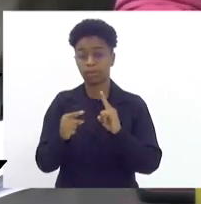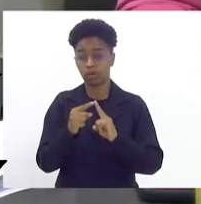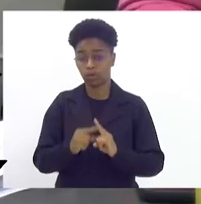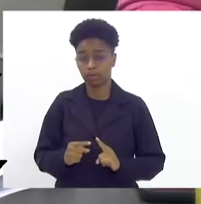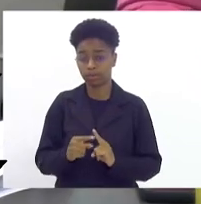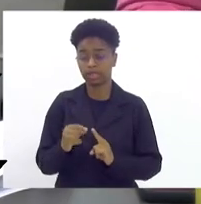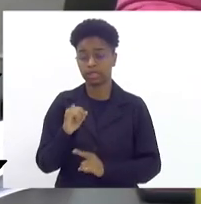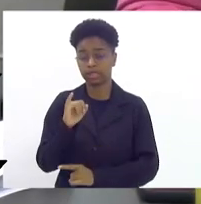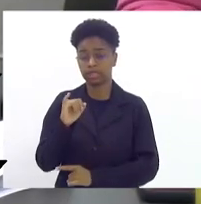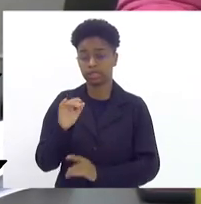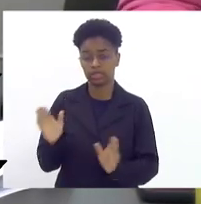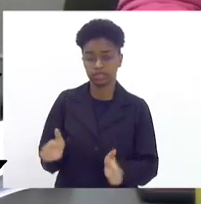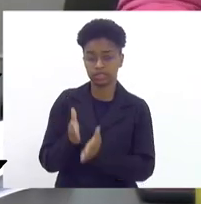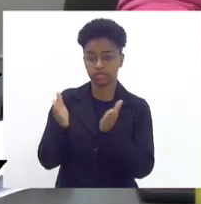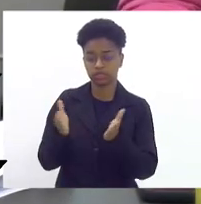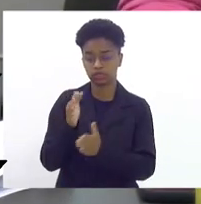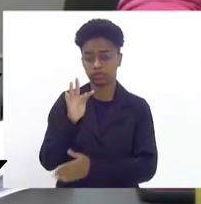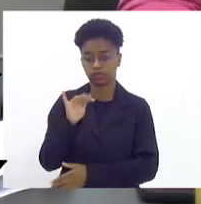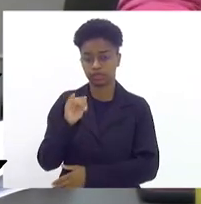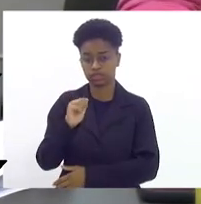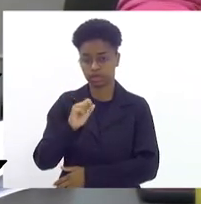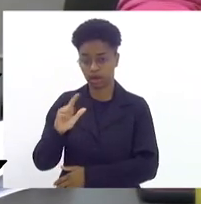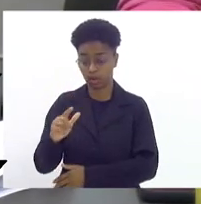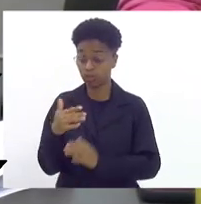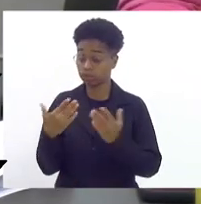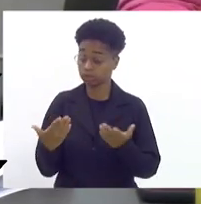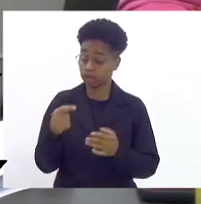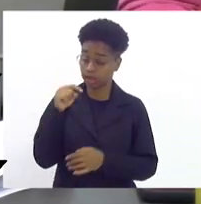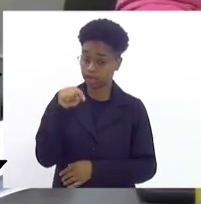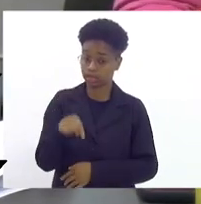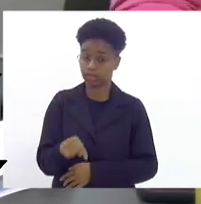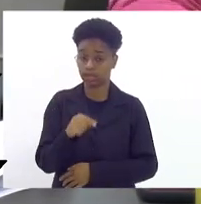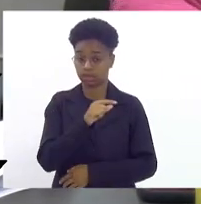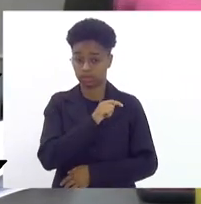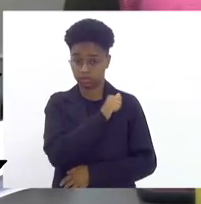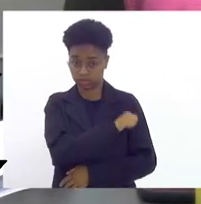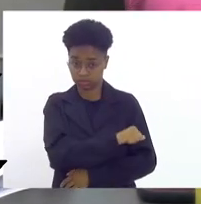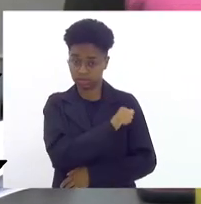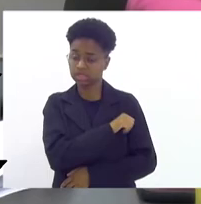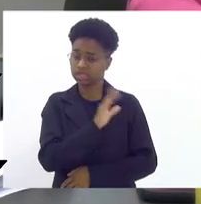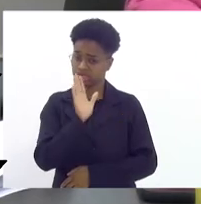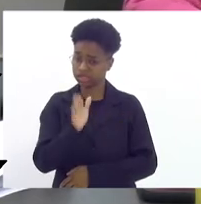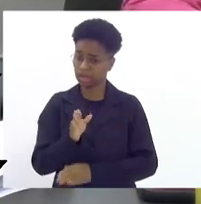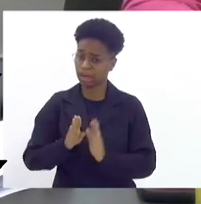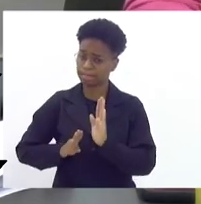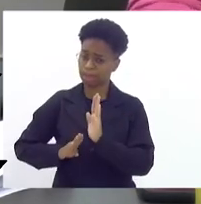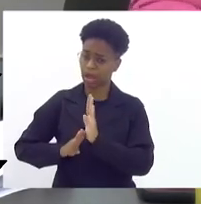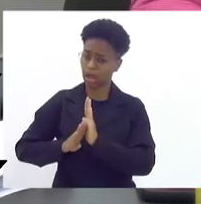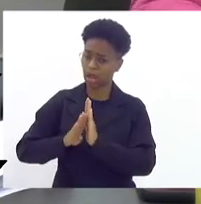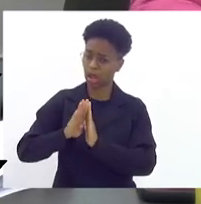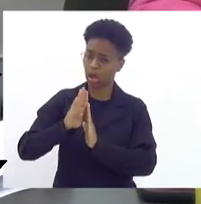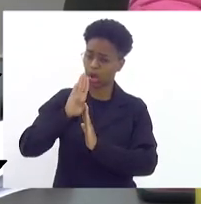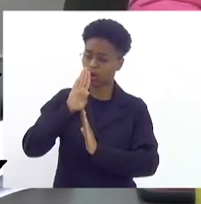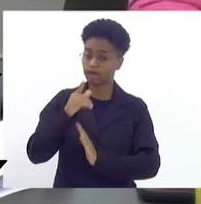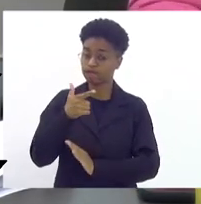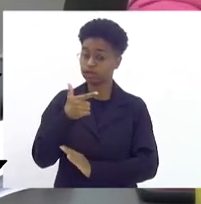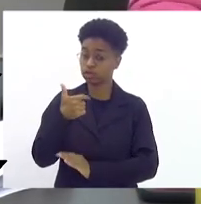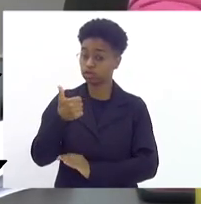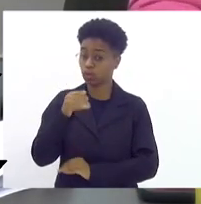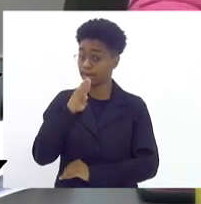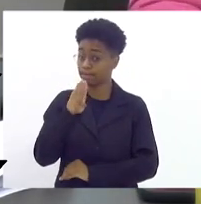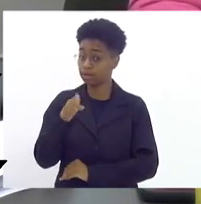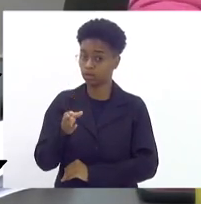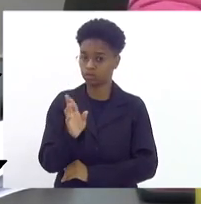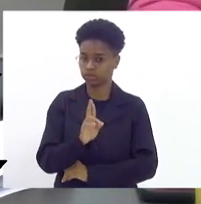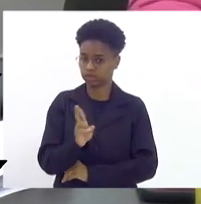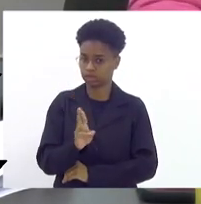fiscais. E aqui no estado do Rio de Janeiro, a gente já bateu o recorde de 21 bilhões de reais por